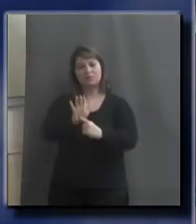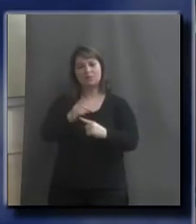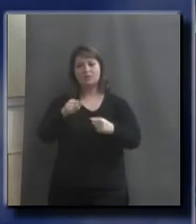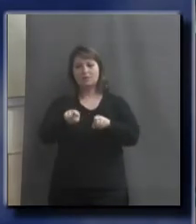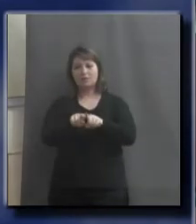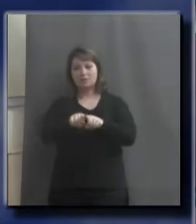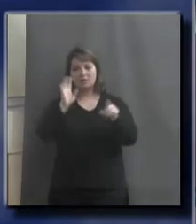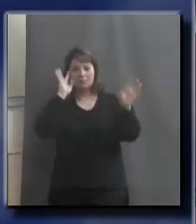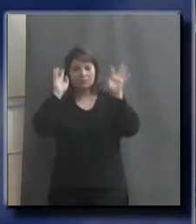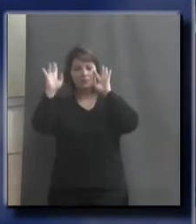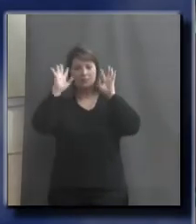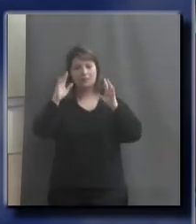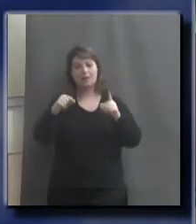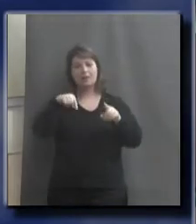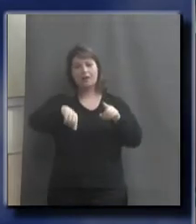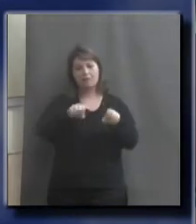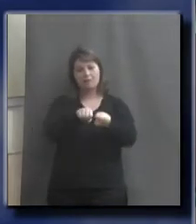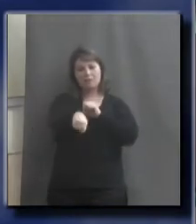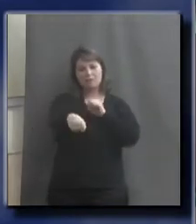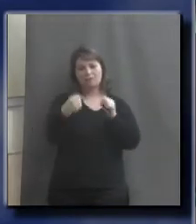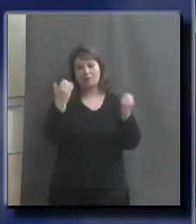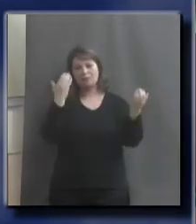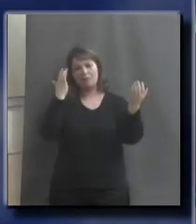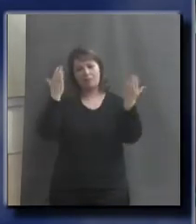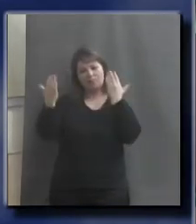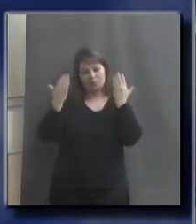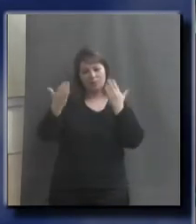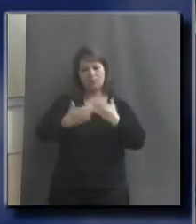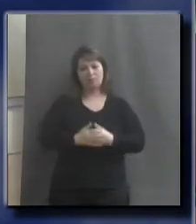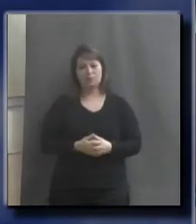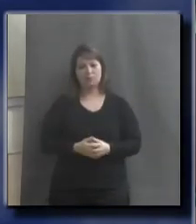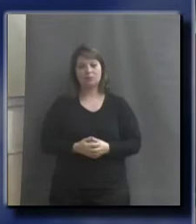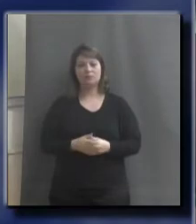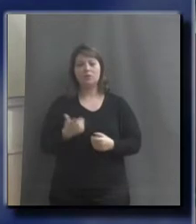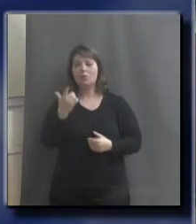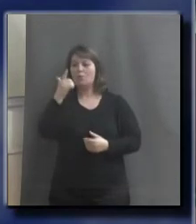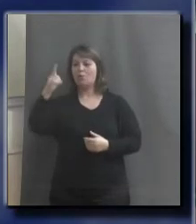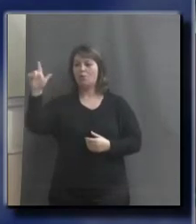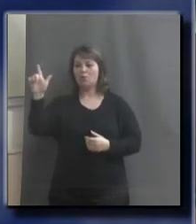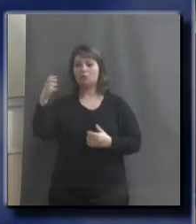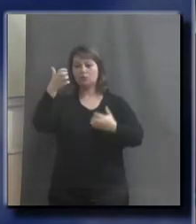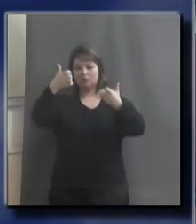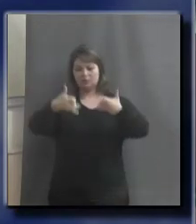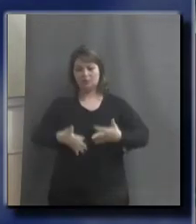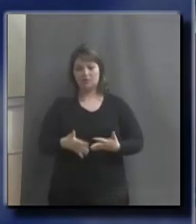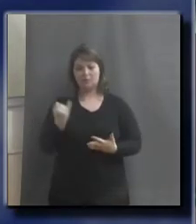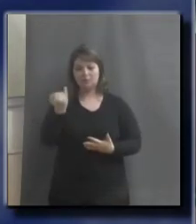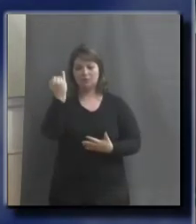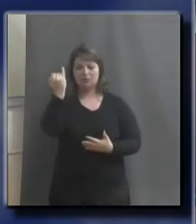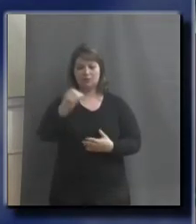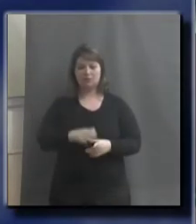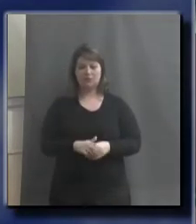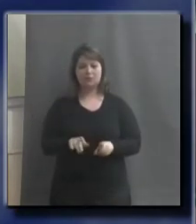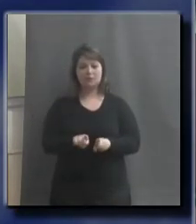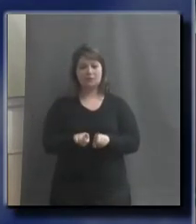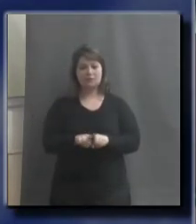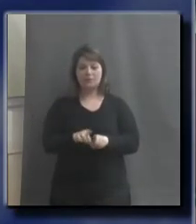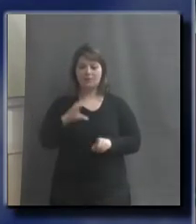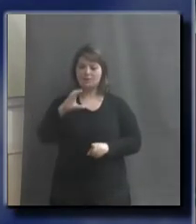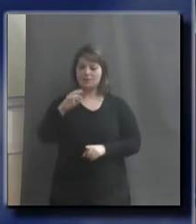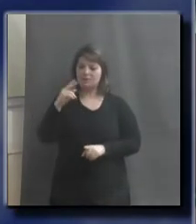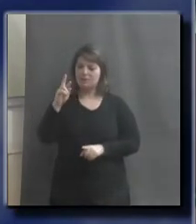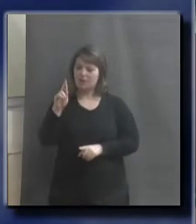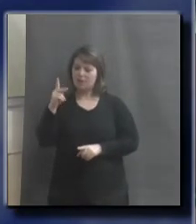na formação da psicóloga. E aí tem uma outra questão que eu queria colocar, que é o papel do CRP